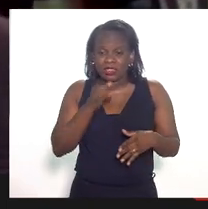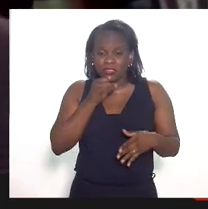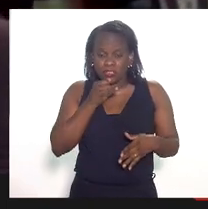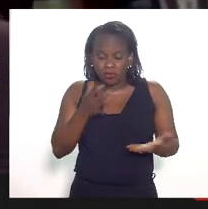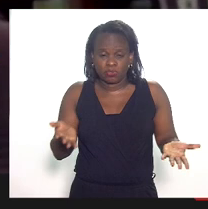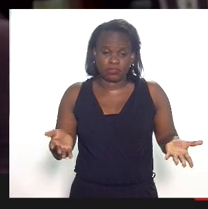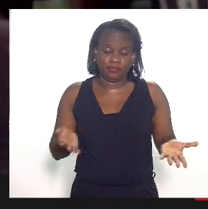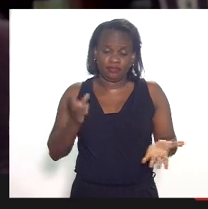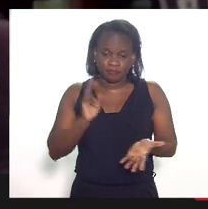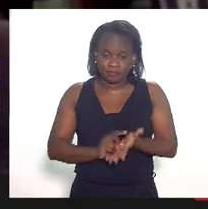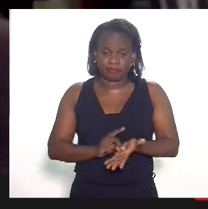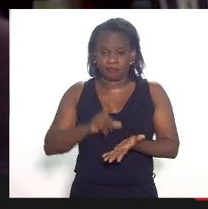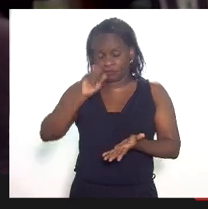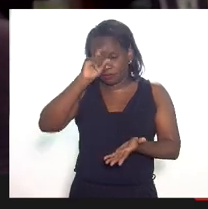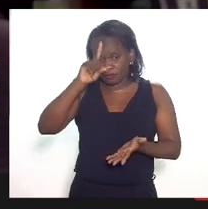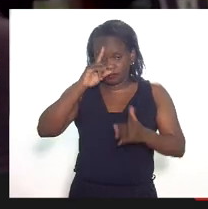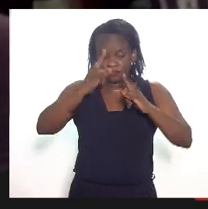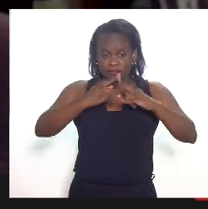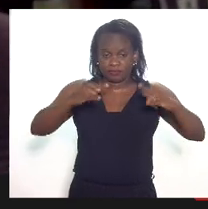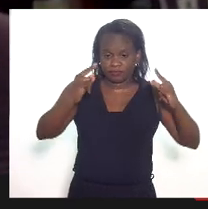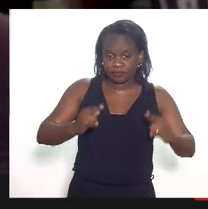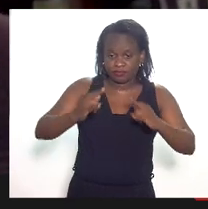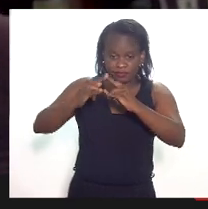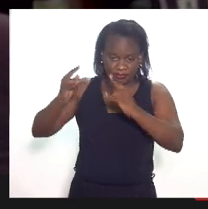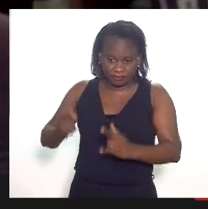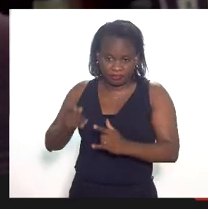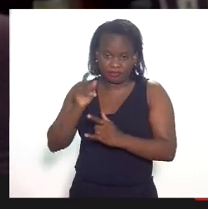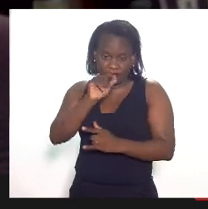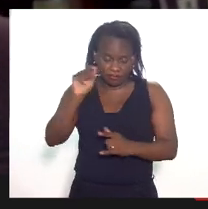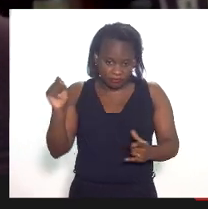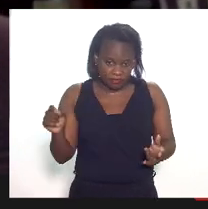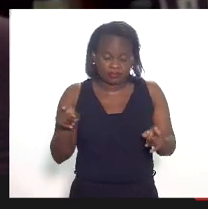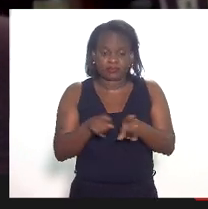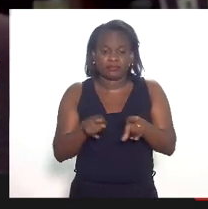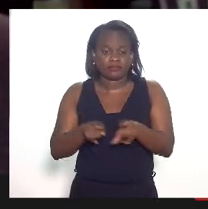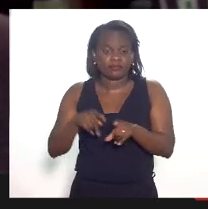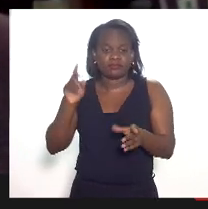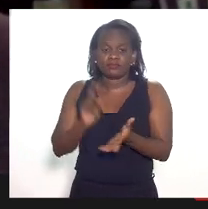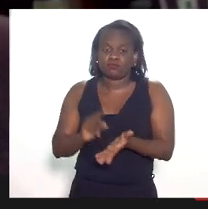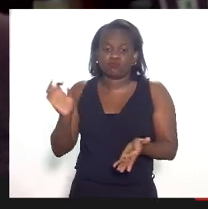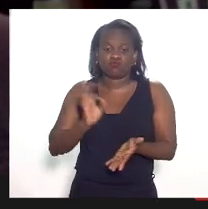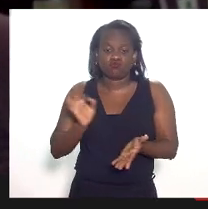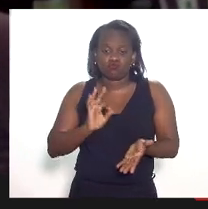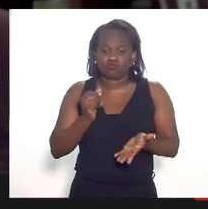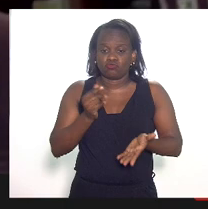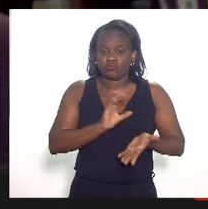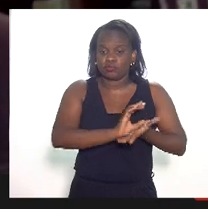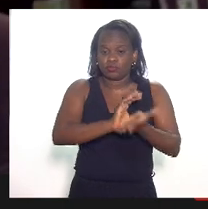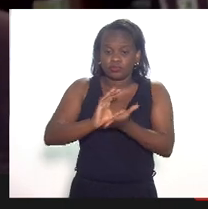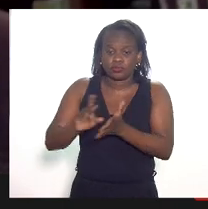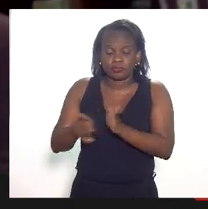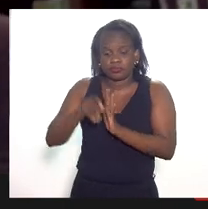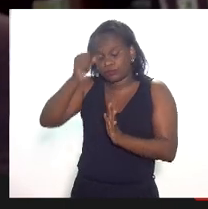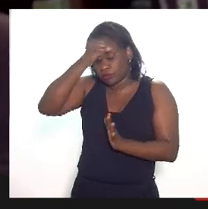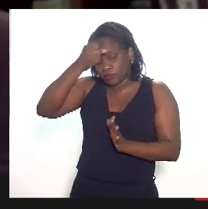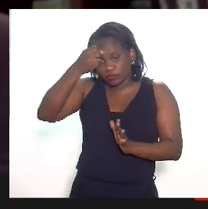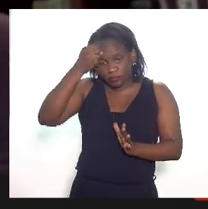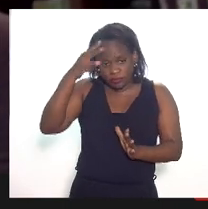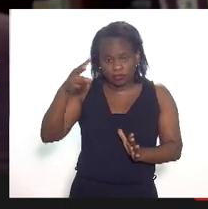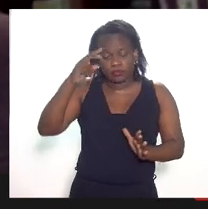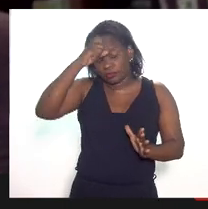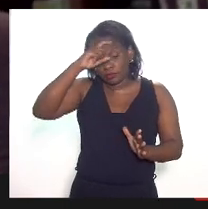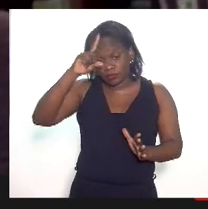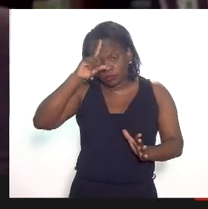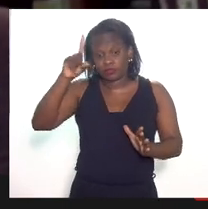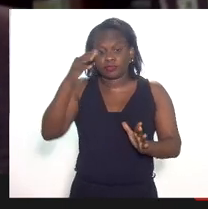ter sido jogado fora realmente em hospitais de campanha e não terem realmente investido nos hospitais públicos, principalmente nos hospitais